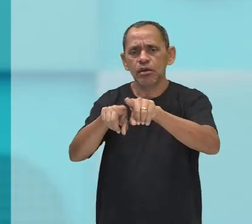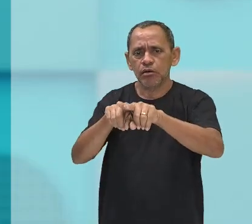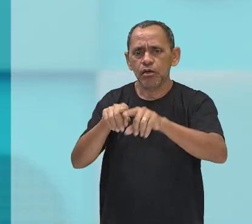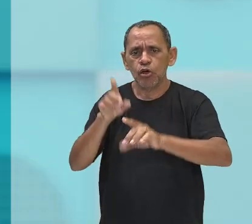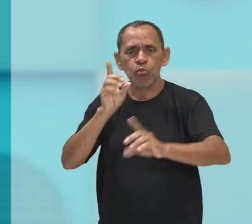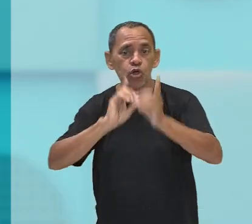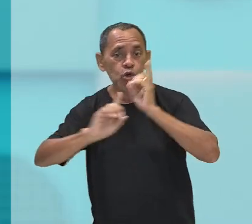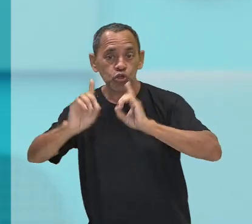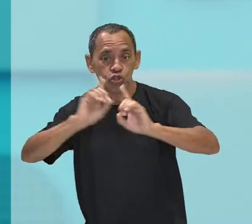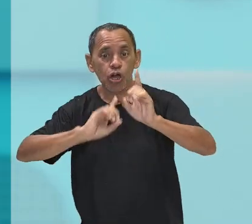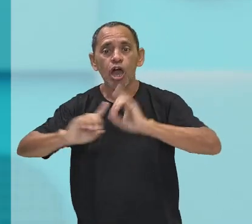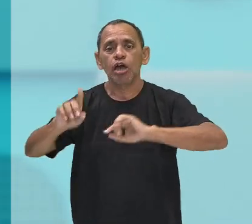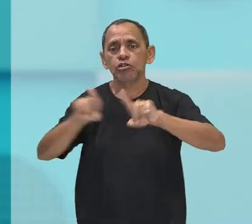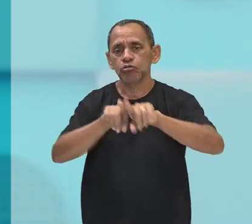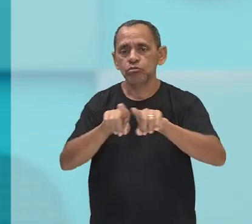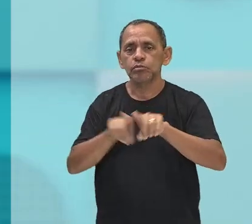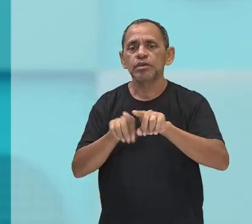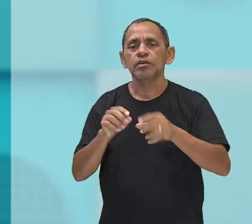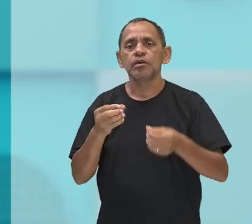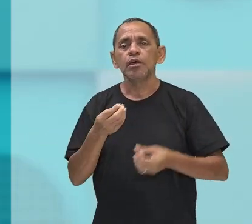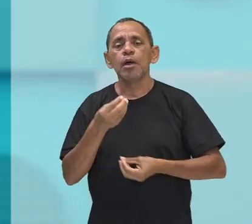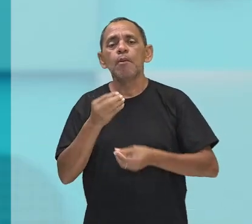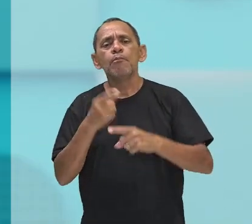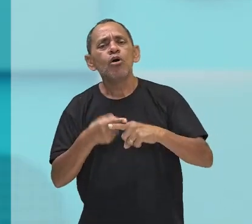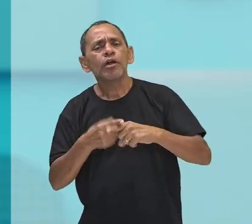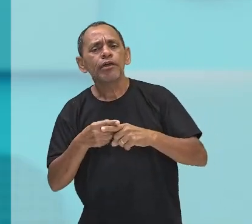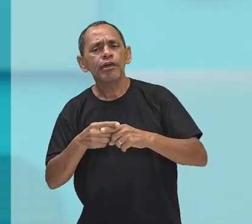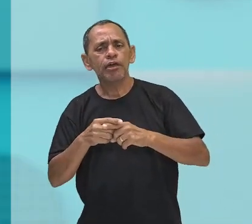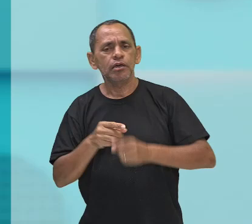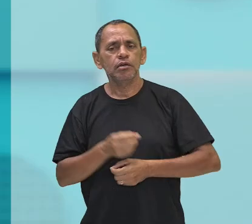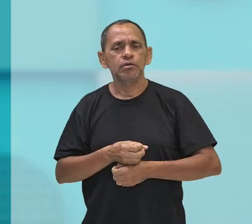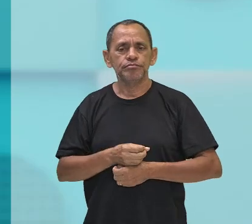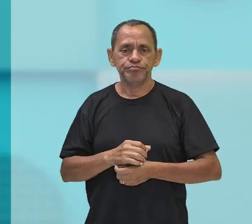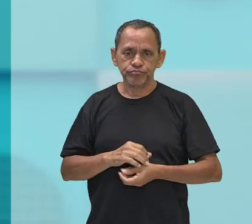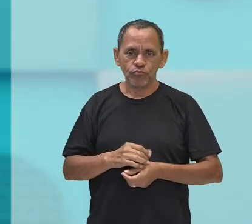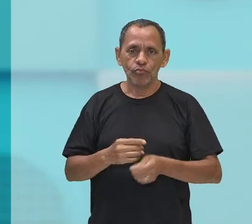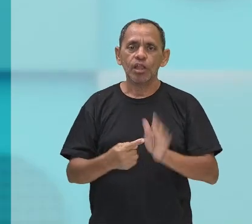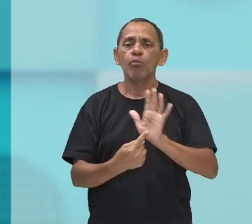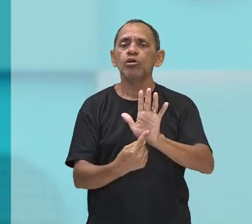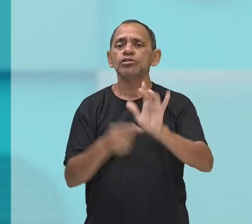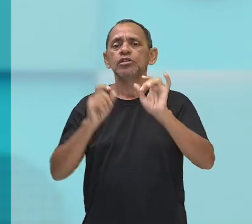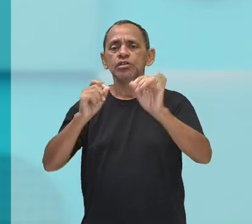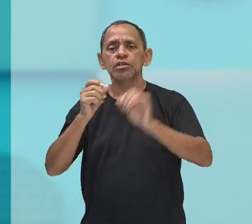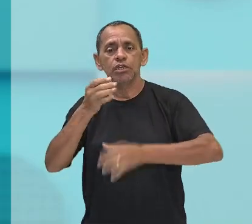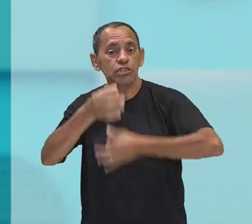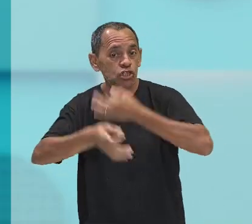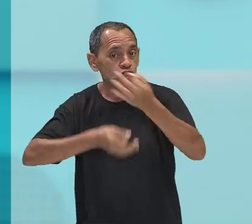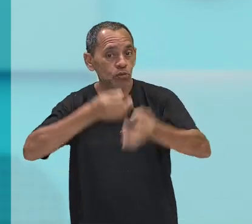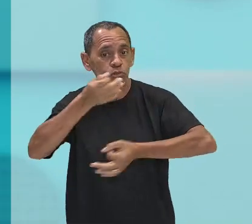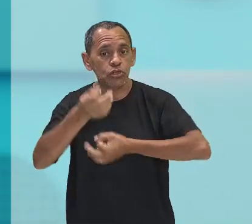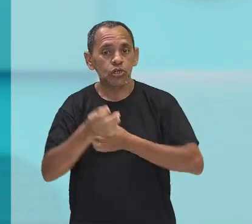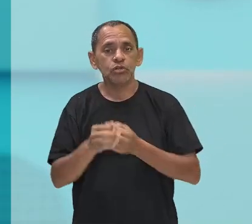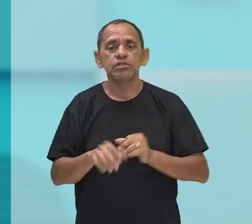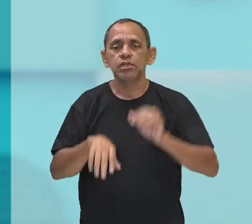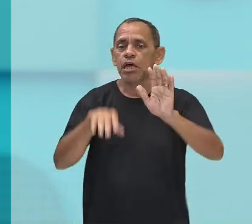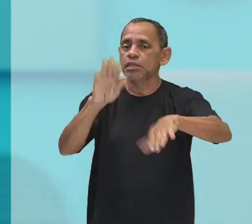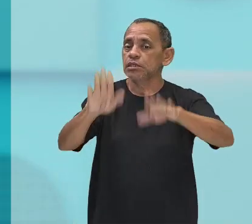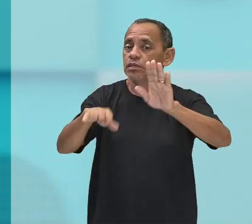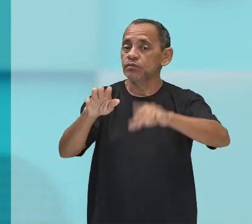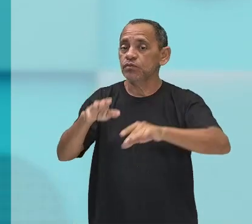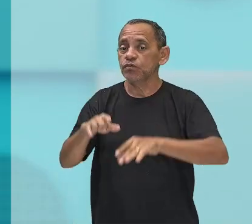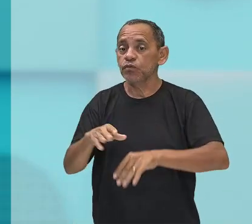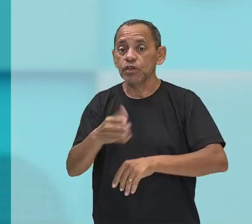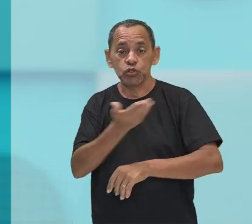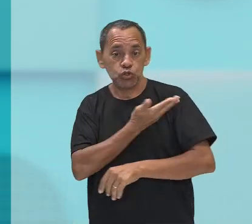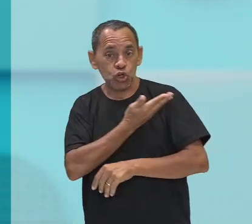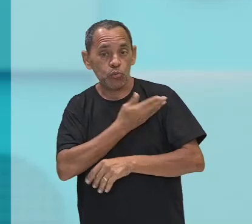a sua opinião sobre o assunto. Talvez o do seu colega seja diferente, né? E não é o momento de nós